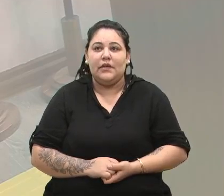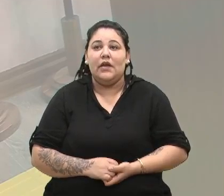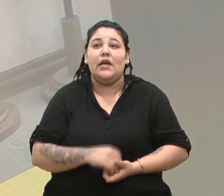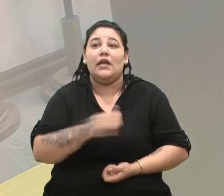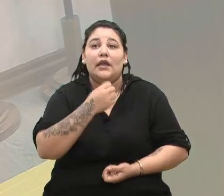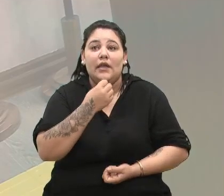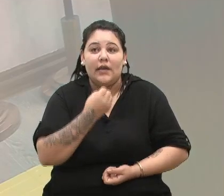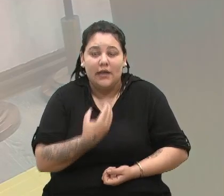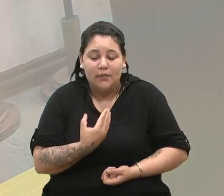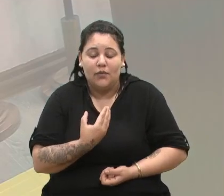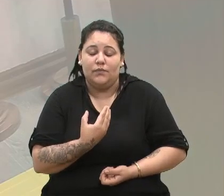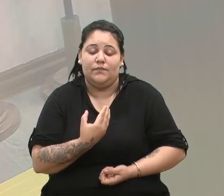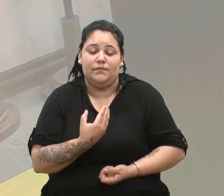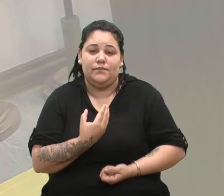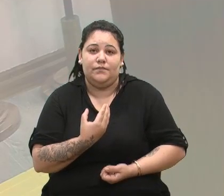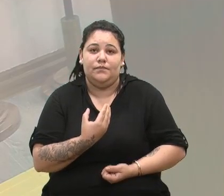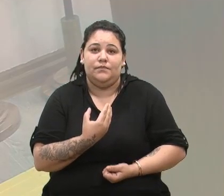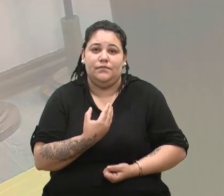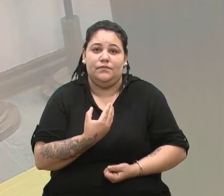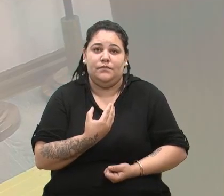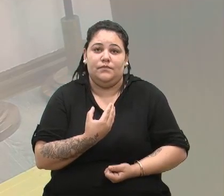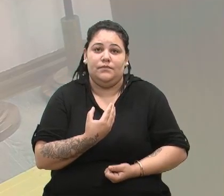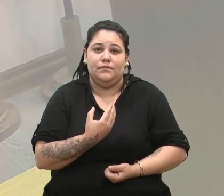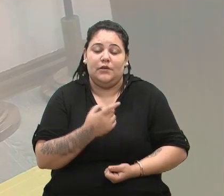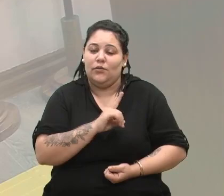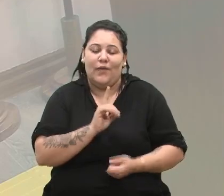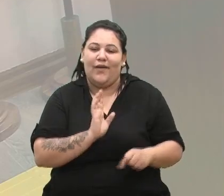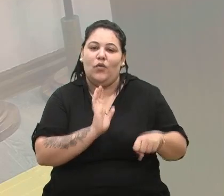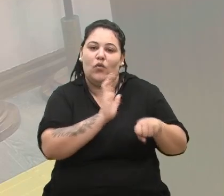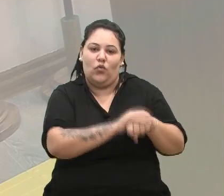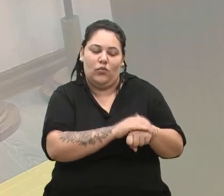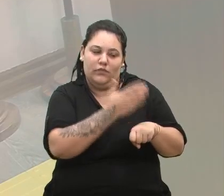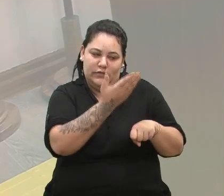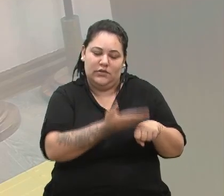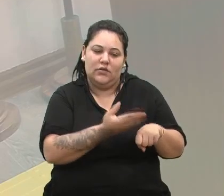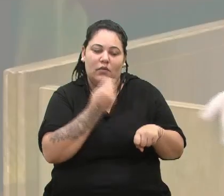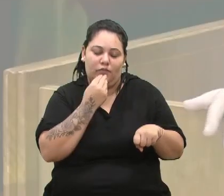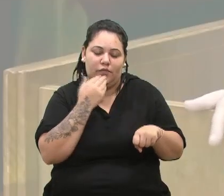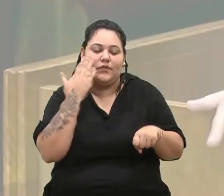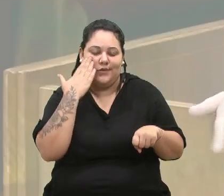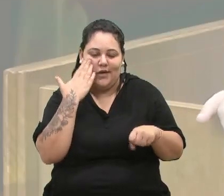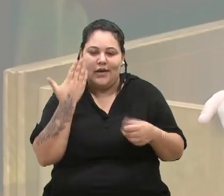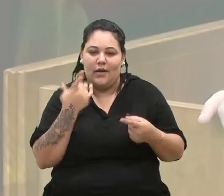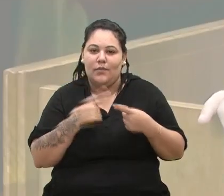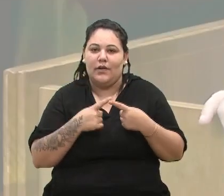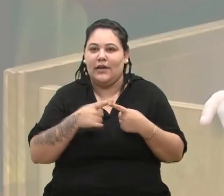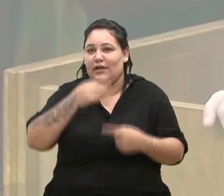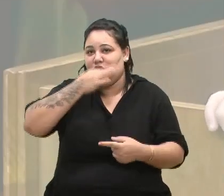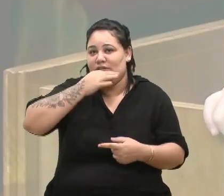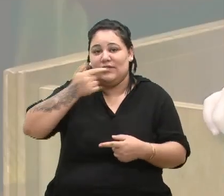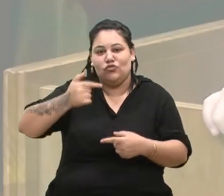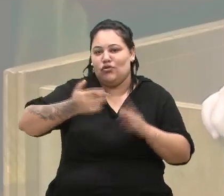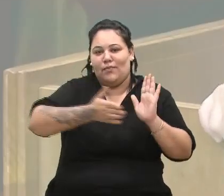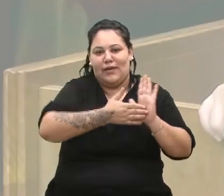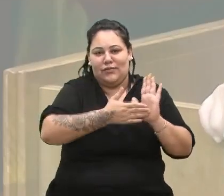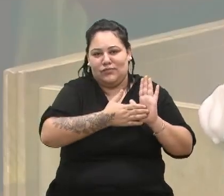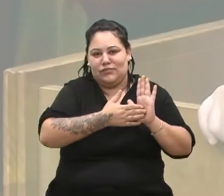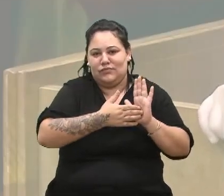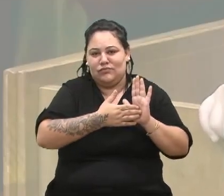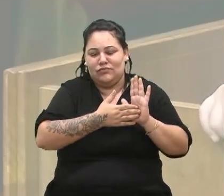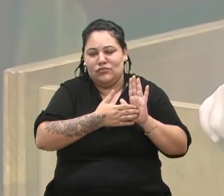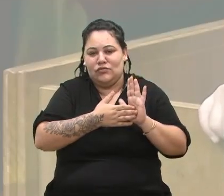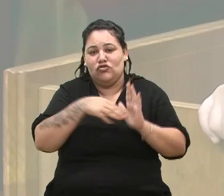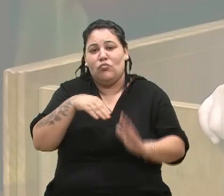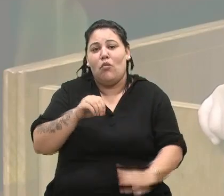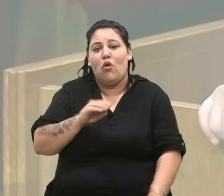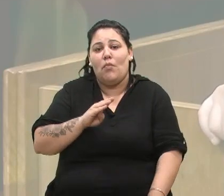que... E eu não estou lhe culpando o senhor, porque eu sei que não foi o senhor, né? Mas foi porque Caxias do Sul não tinha plano de mobilidade. Mas como alguns vereadores estão